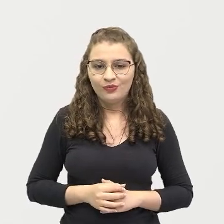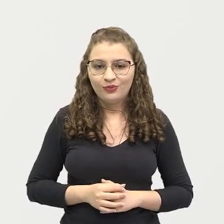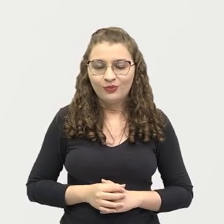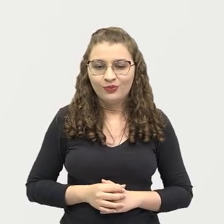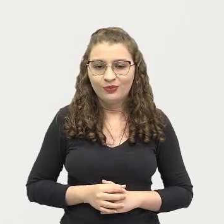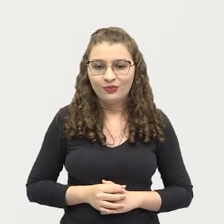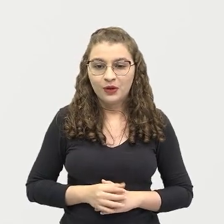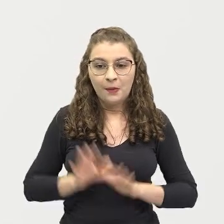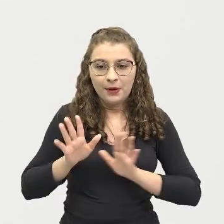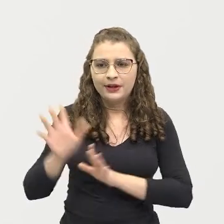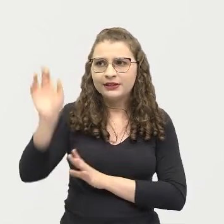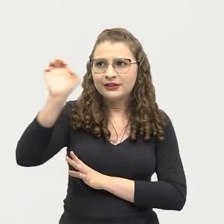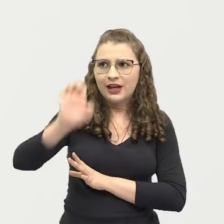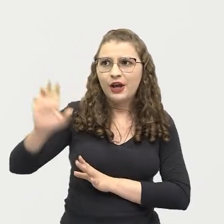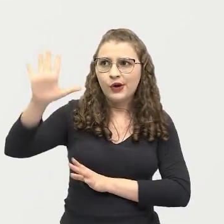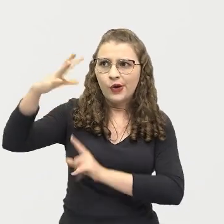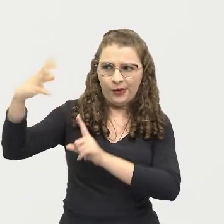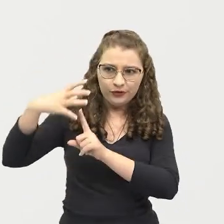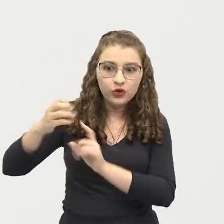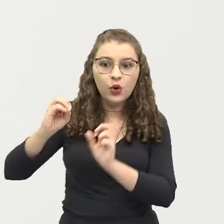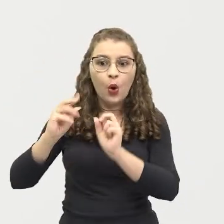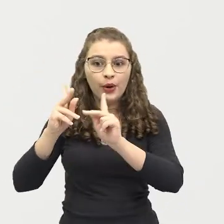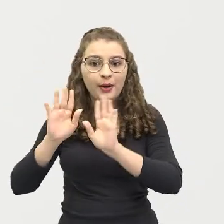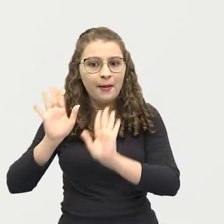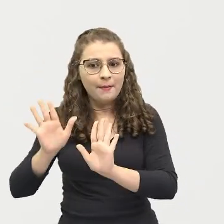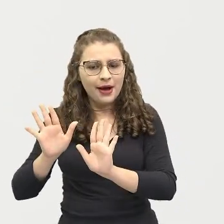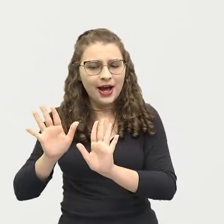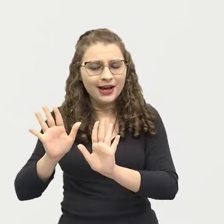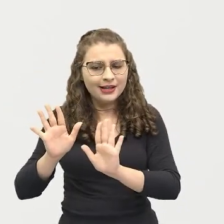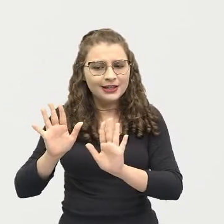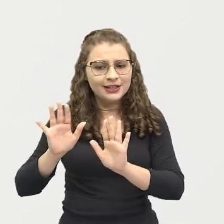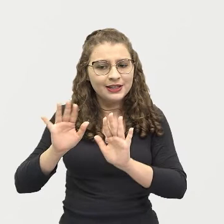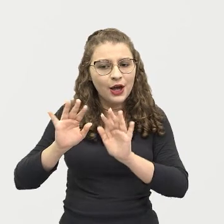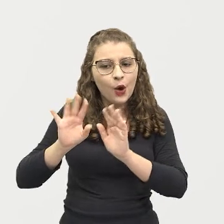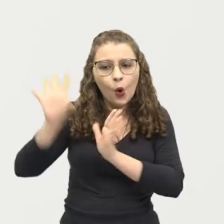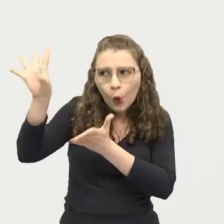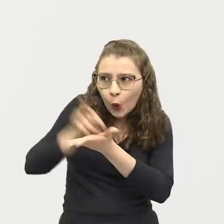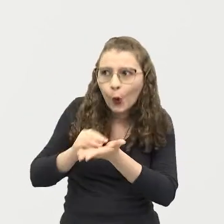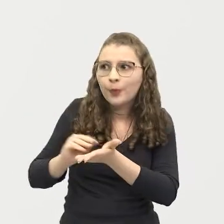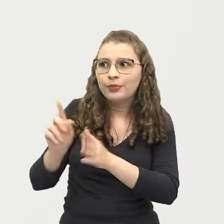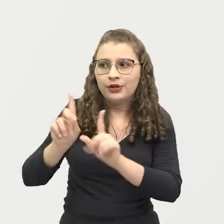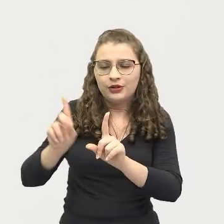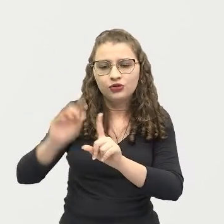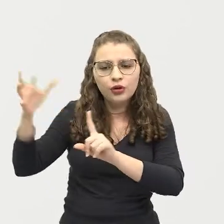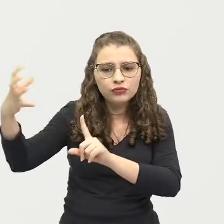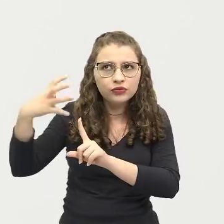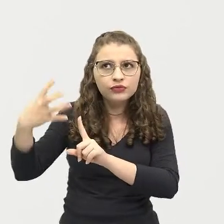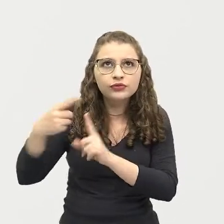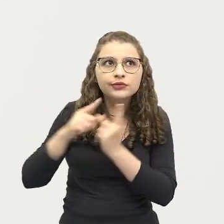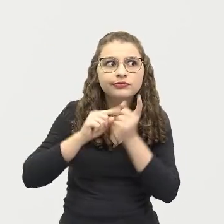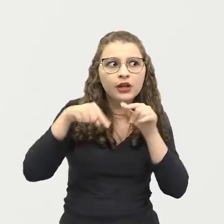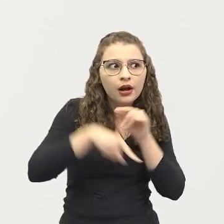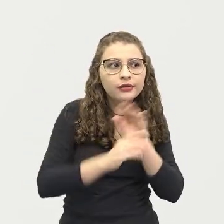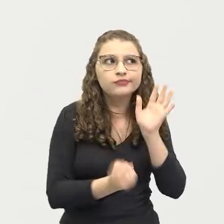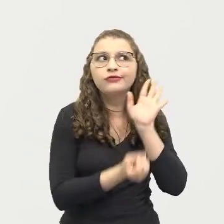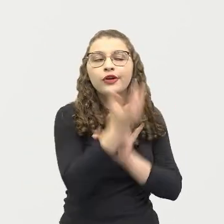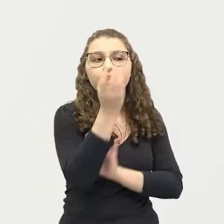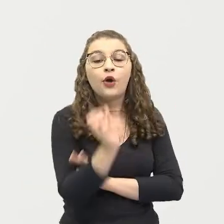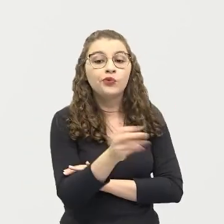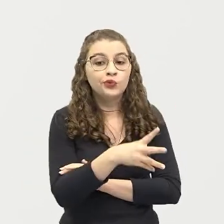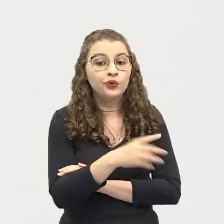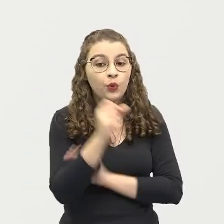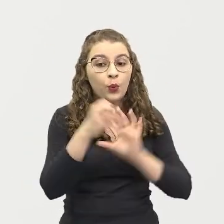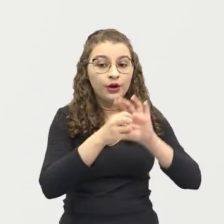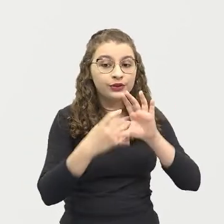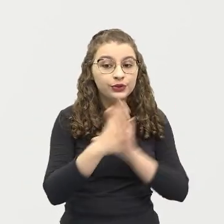pela arte europeia, mas só como influência, né? Não como uma cópia, algo novo, algo brasileiro.